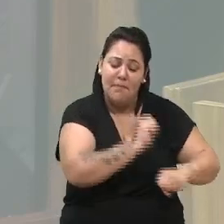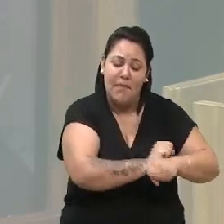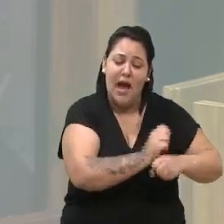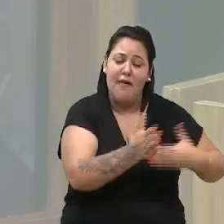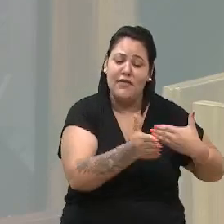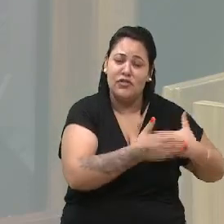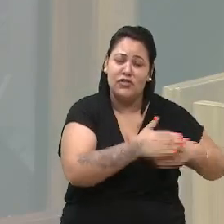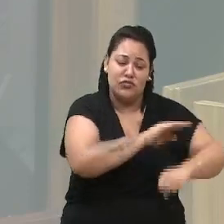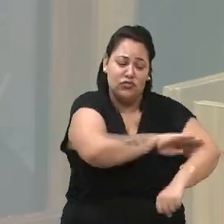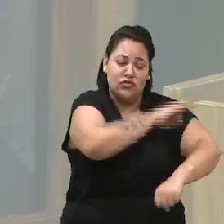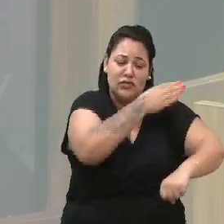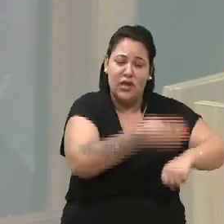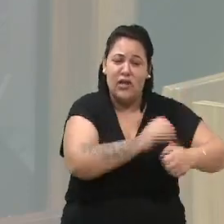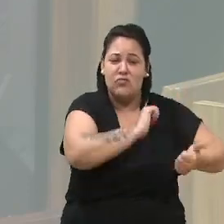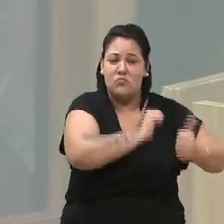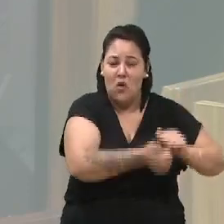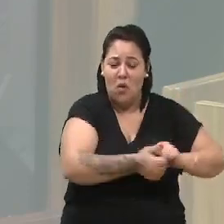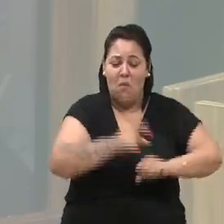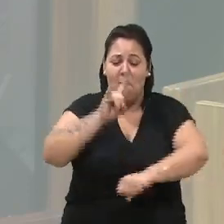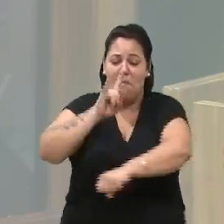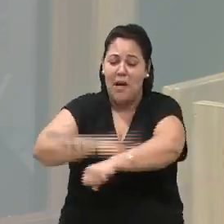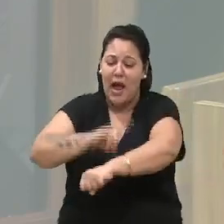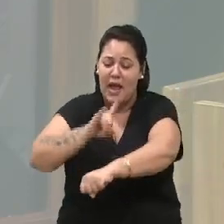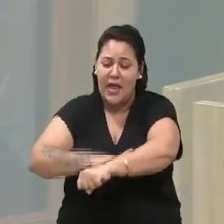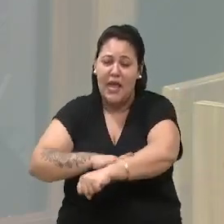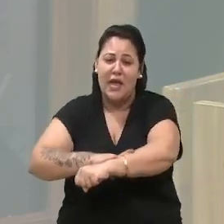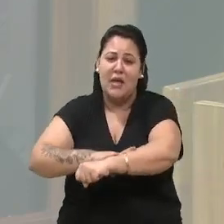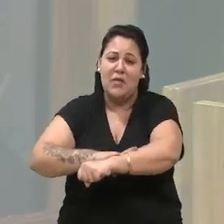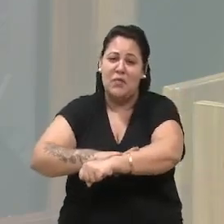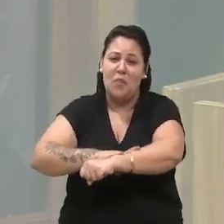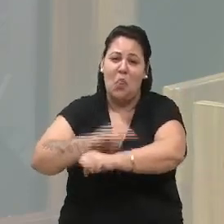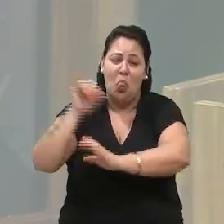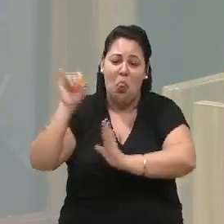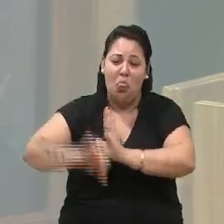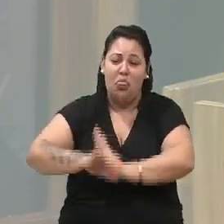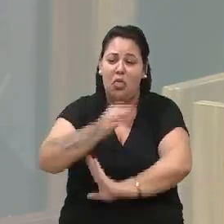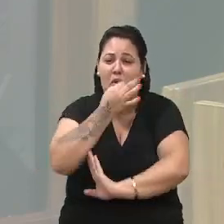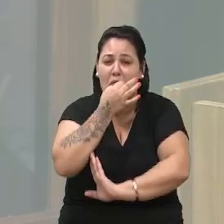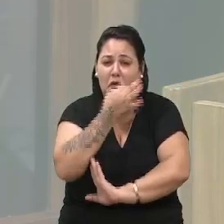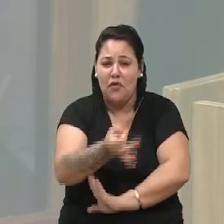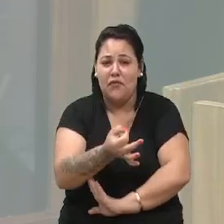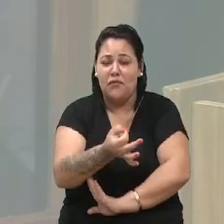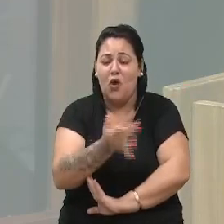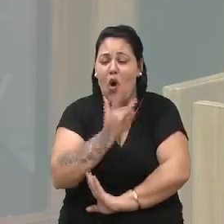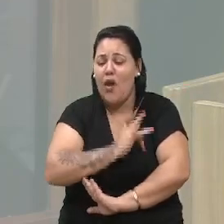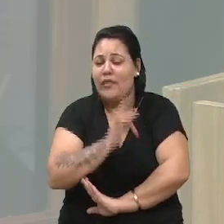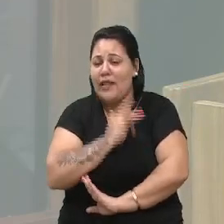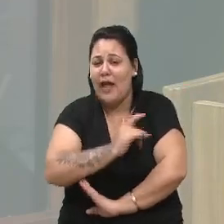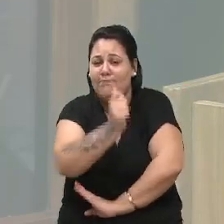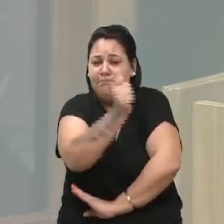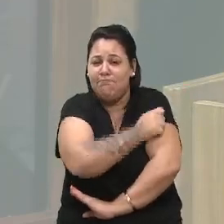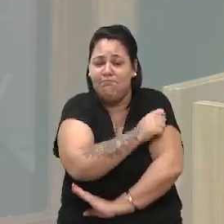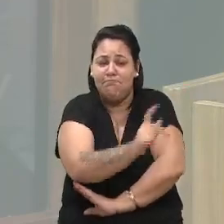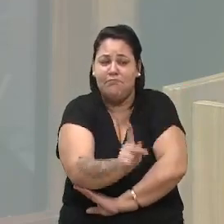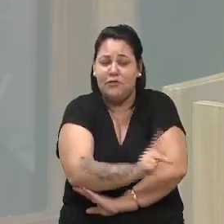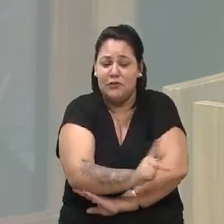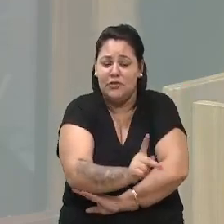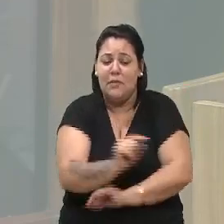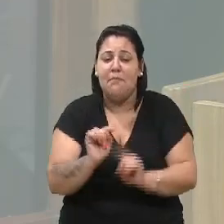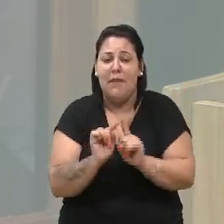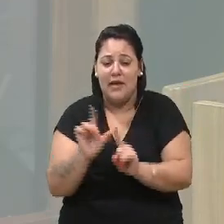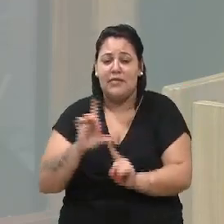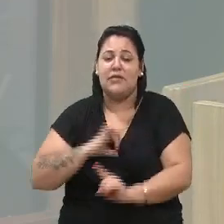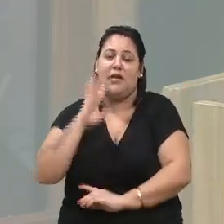sem funcionar, pobre dos professores, dos estudantes, mas ao mesmo tempo tem uma